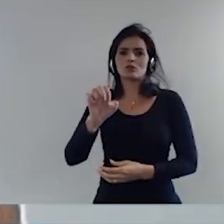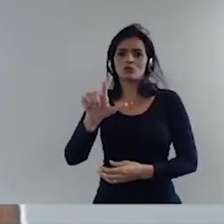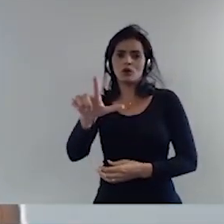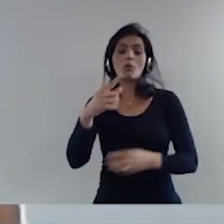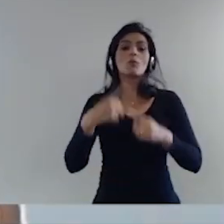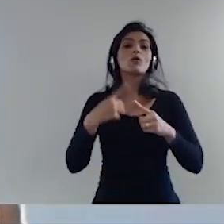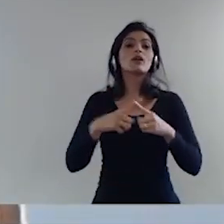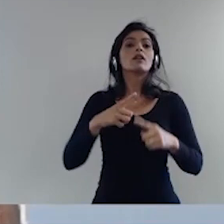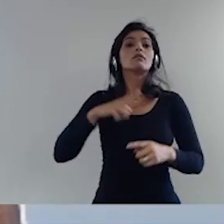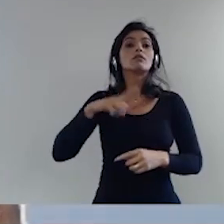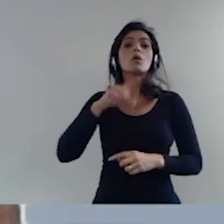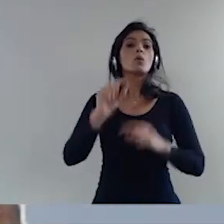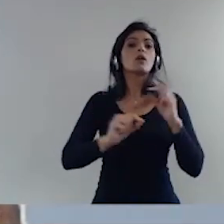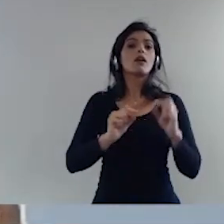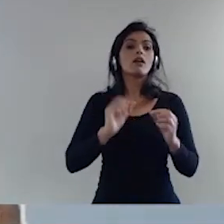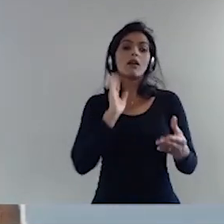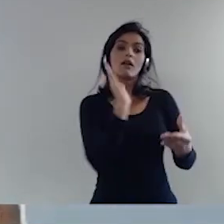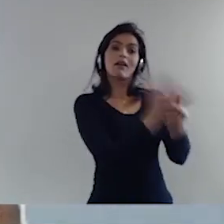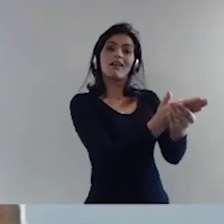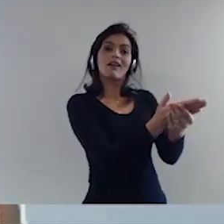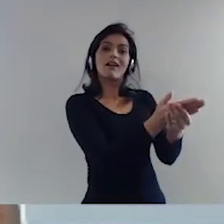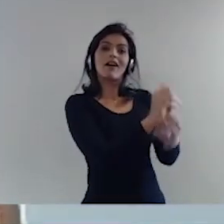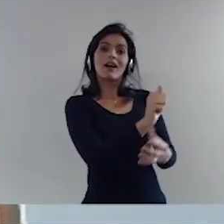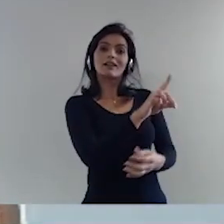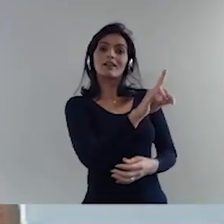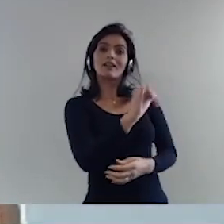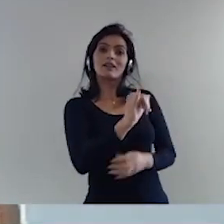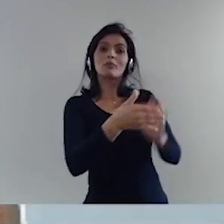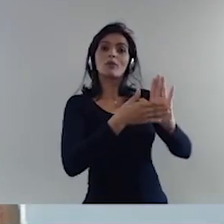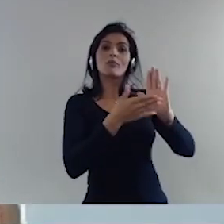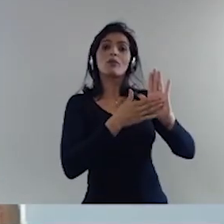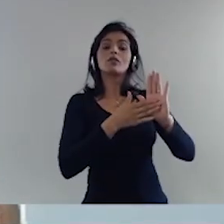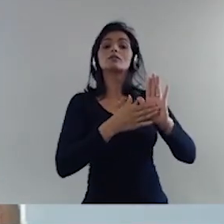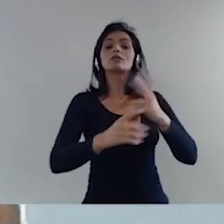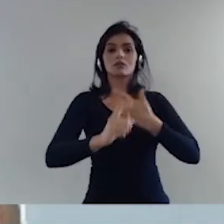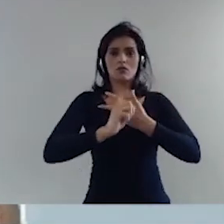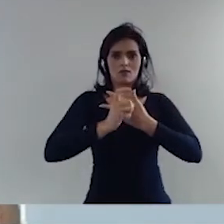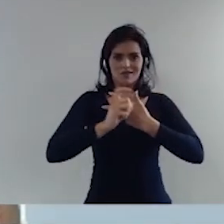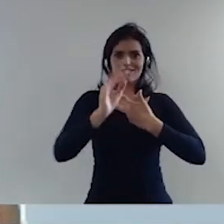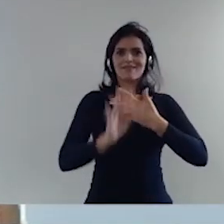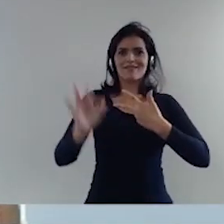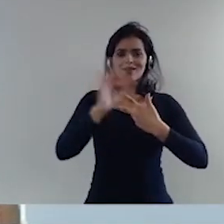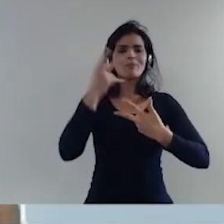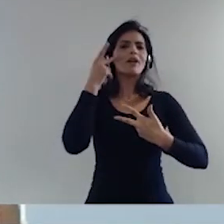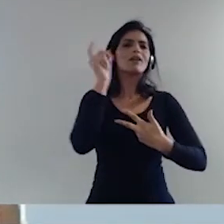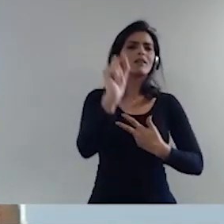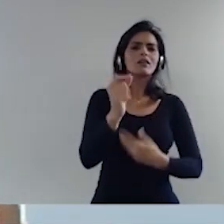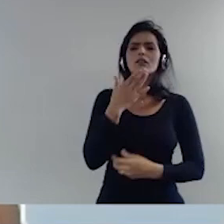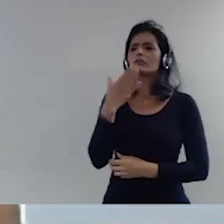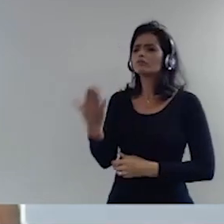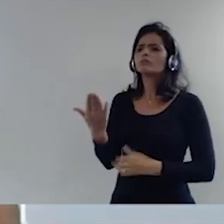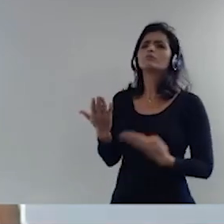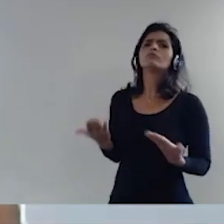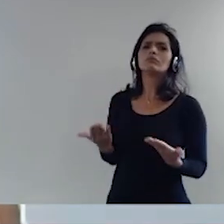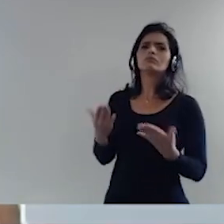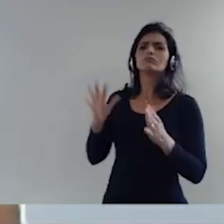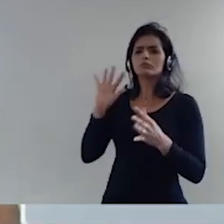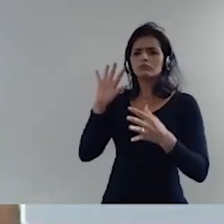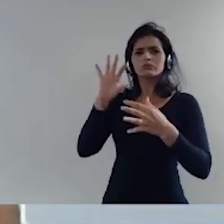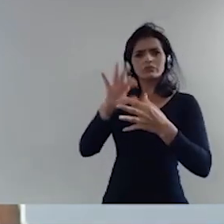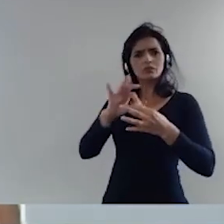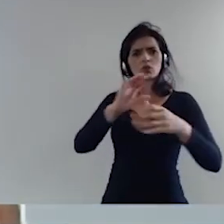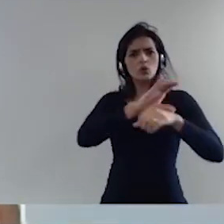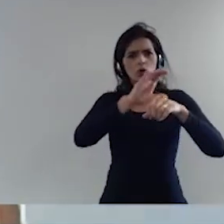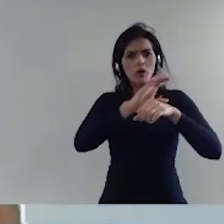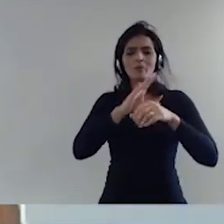aspecto. A ação foi proposta, a ADI foi proposta pela União para obter a interpretação conforme a Constituição